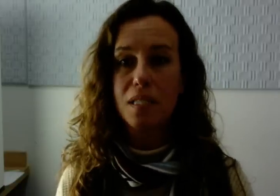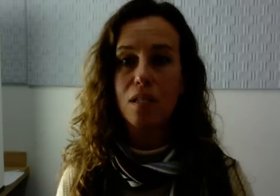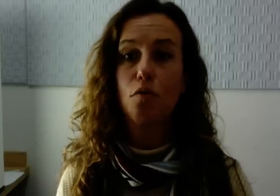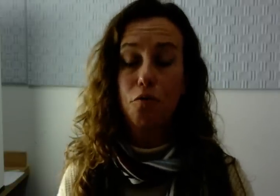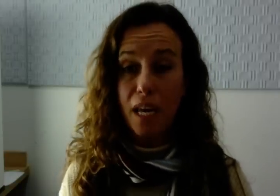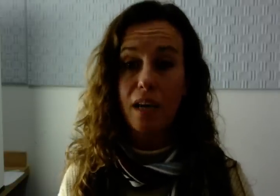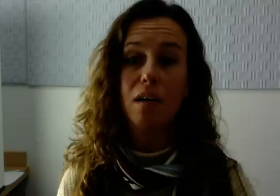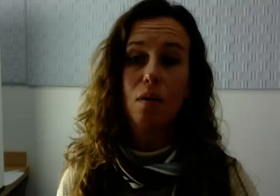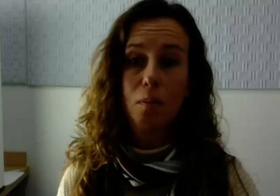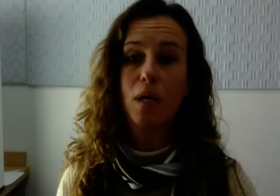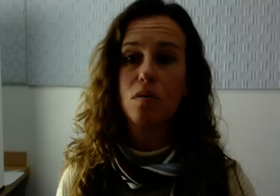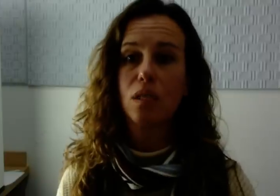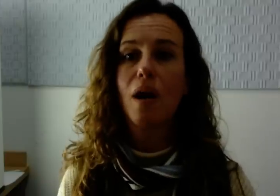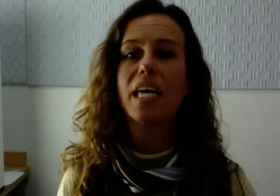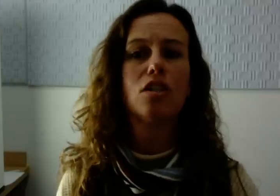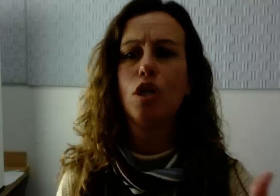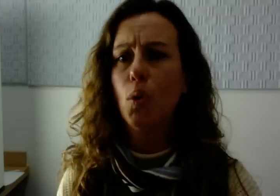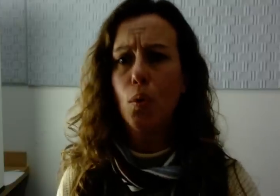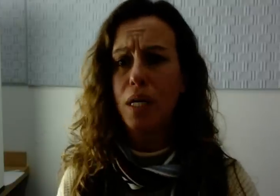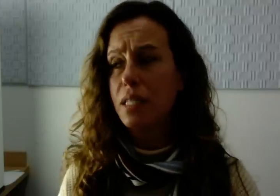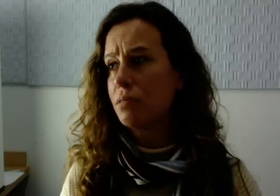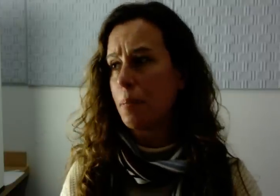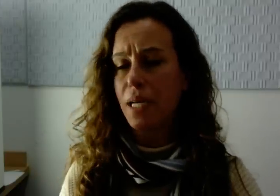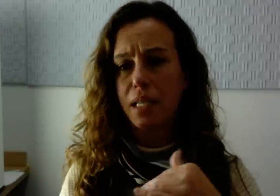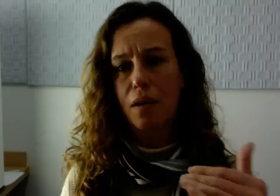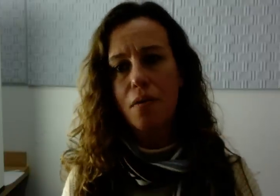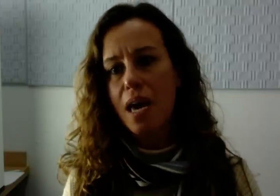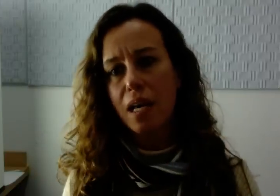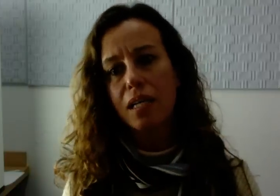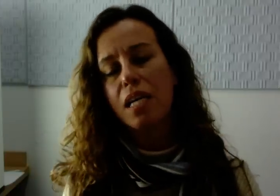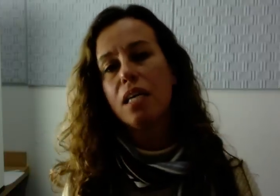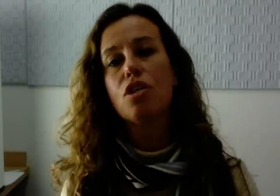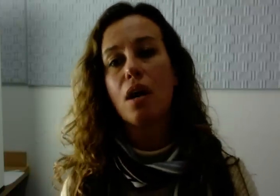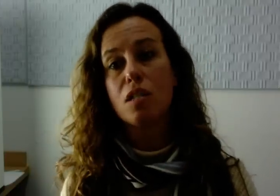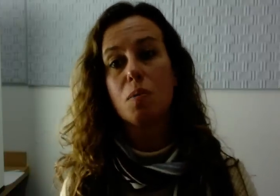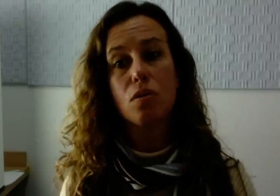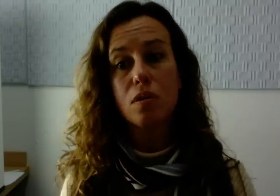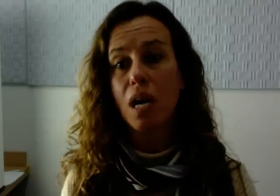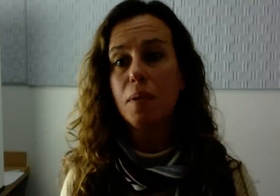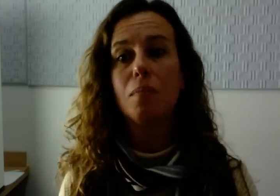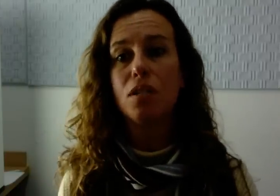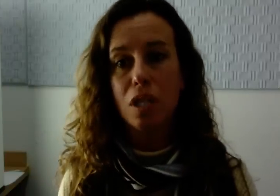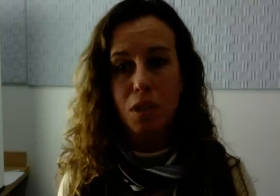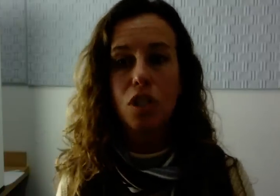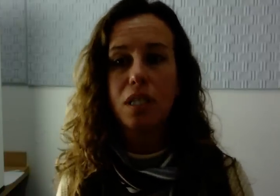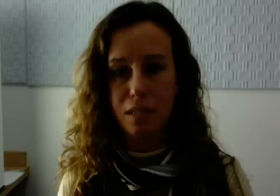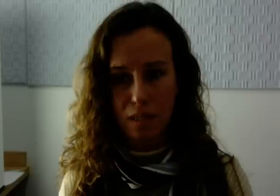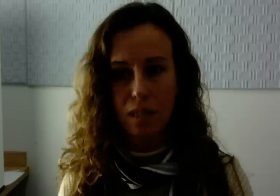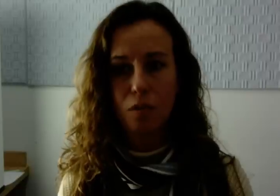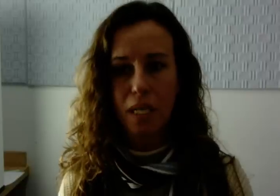ela vai começar a sofrer um preconceito ai é de lua não dá para lidar com ela em geral essas pessoas são rapidamente